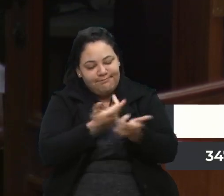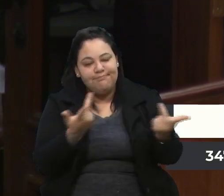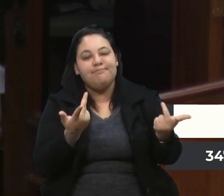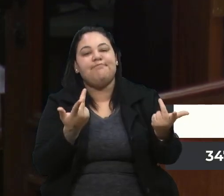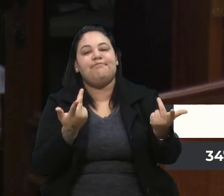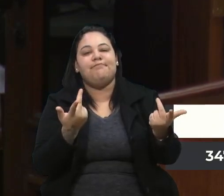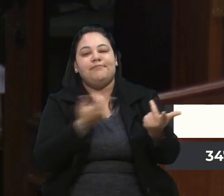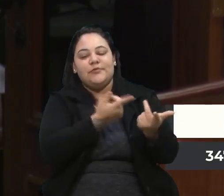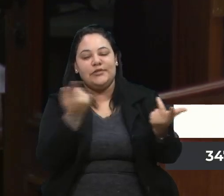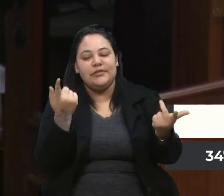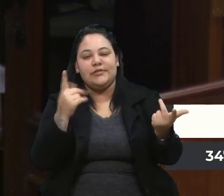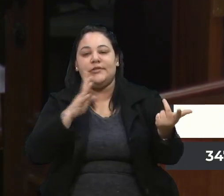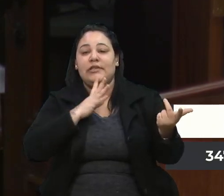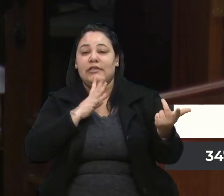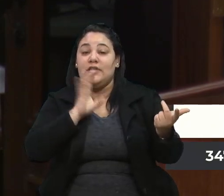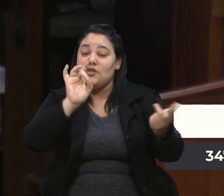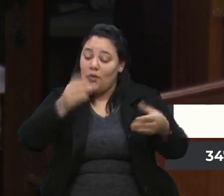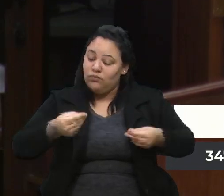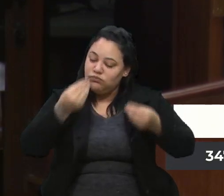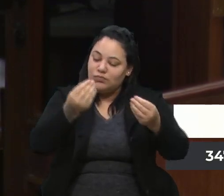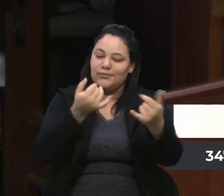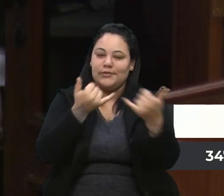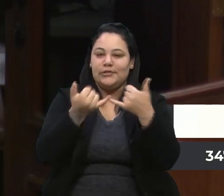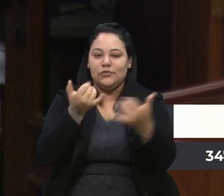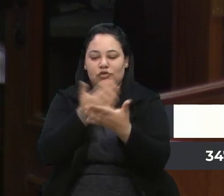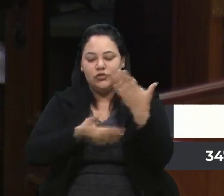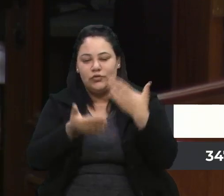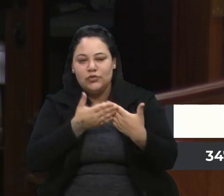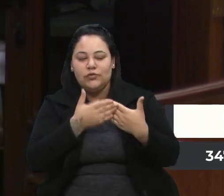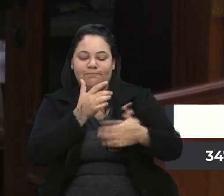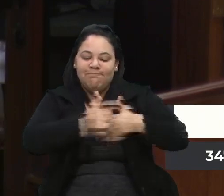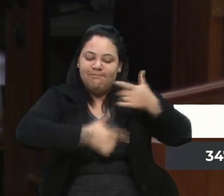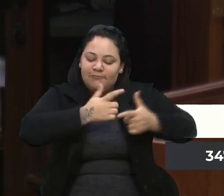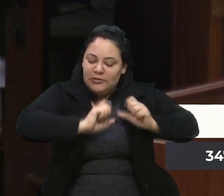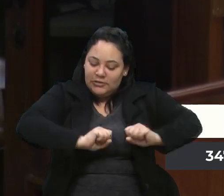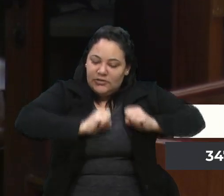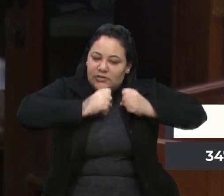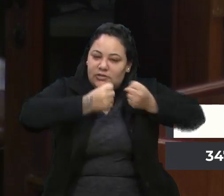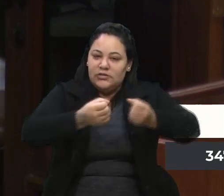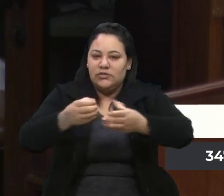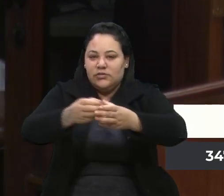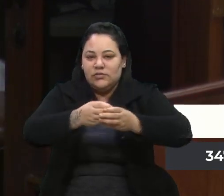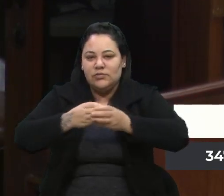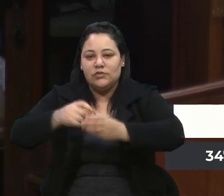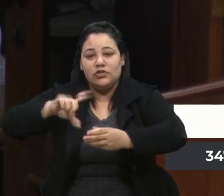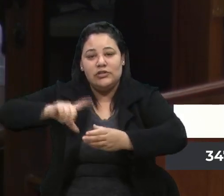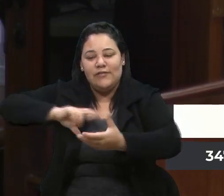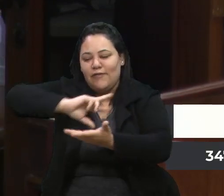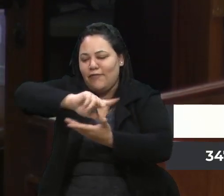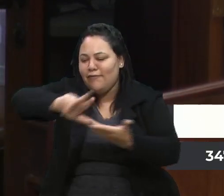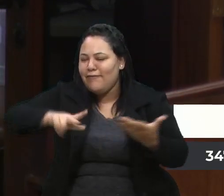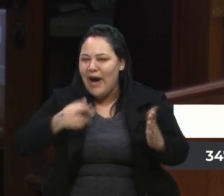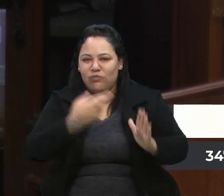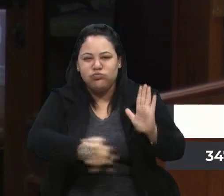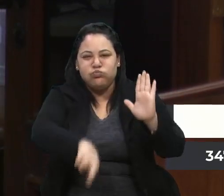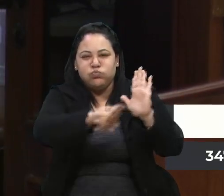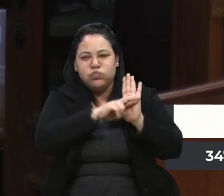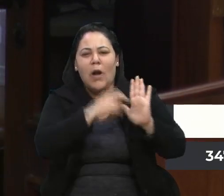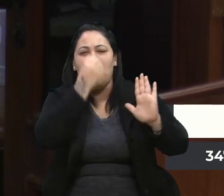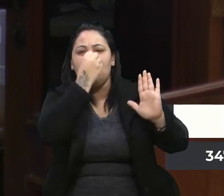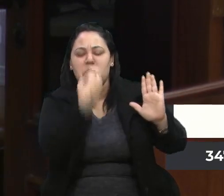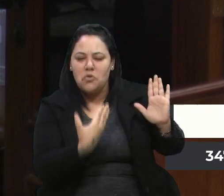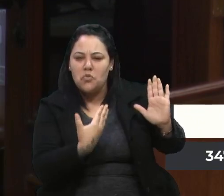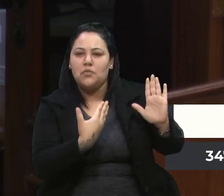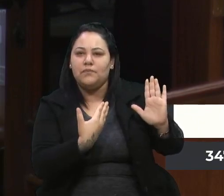dar um exemplo de toda essa produtividade aqui do batalhão, nós tivemos inúmeros resultados positivos, mesmo